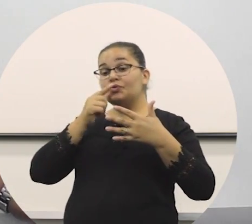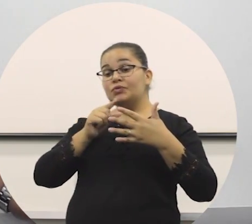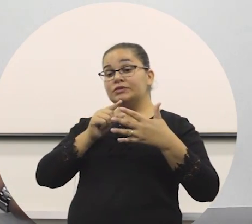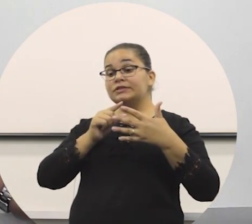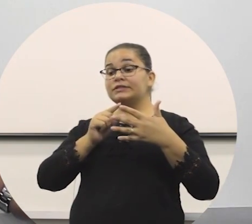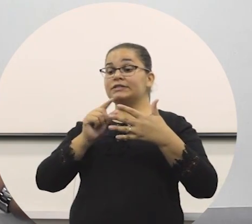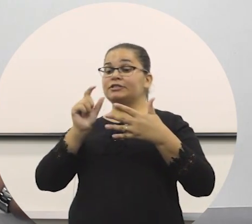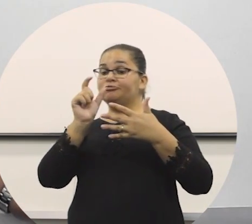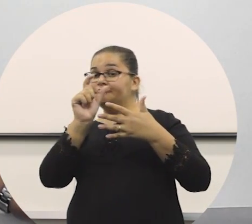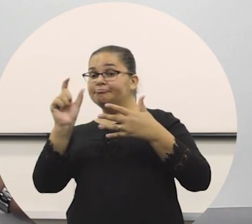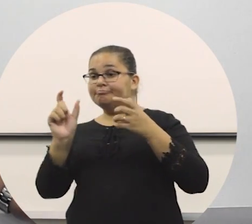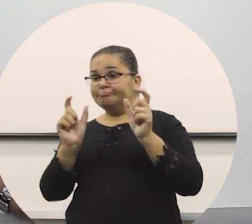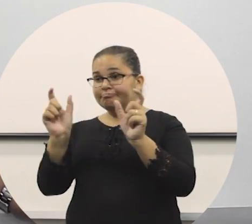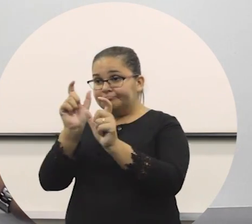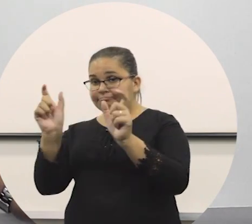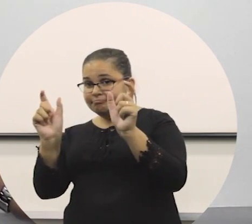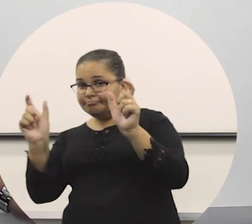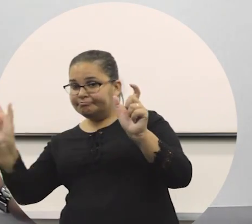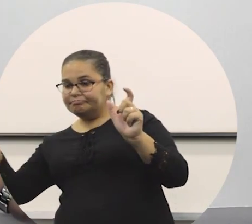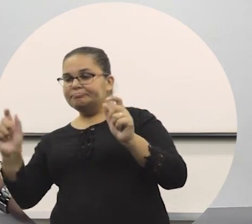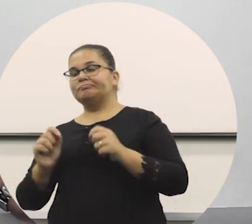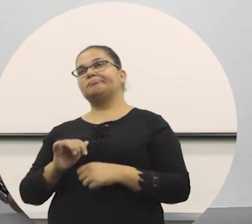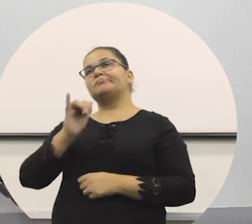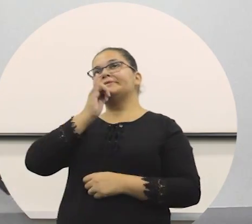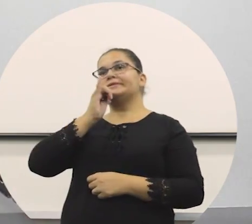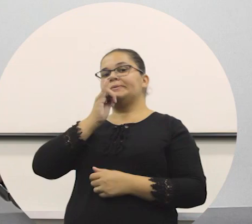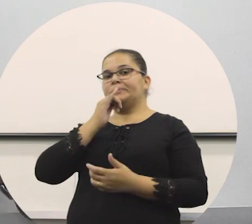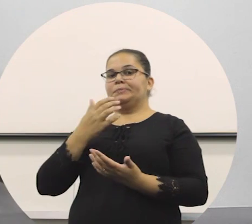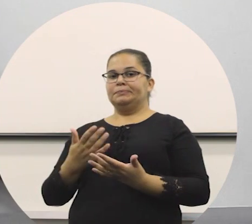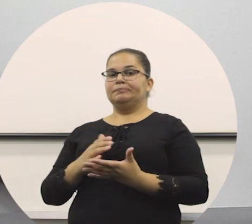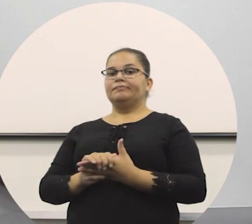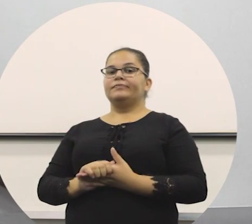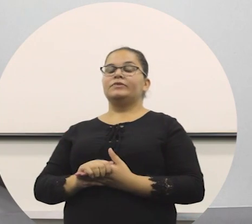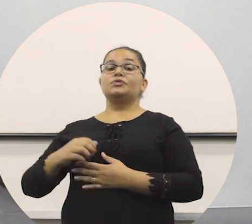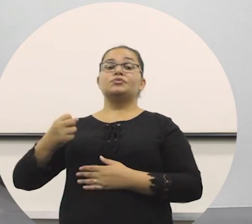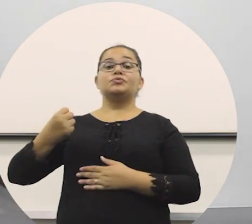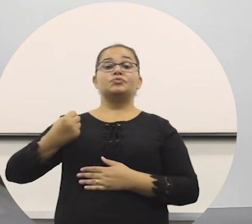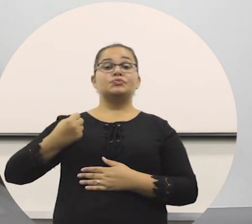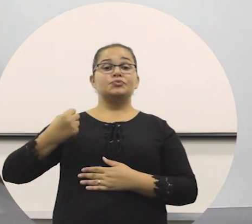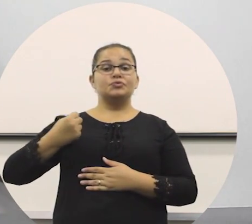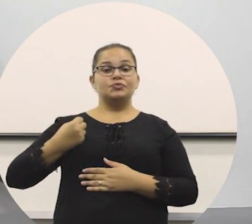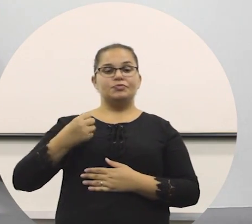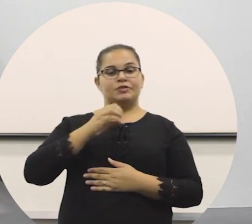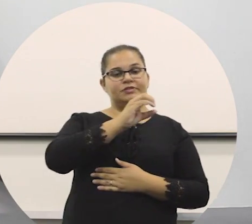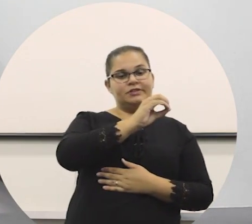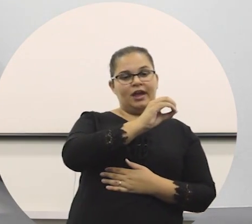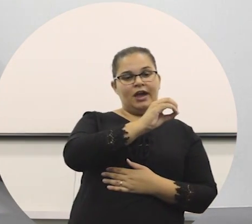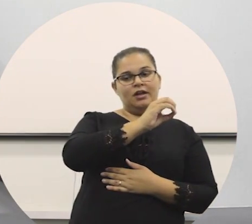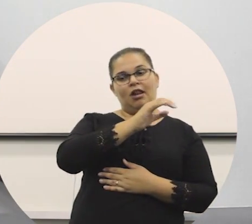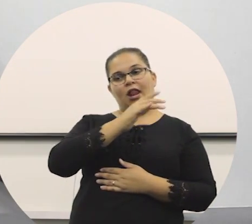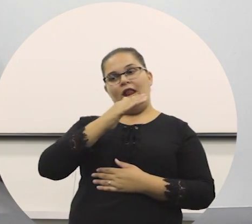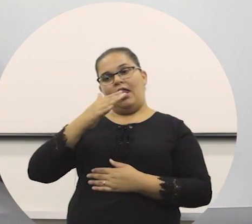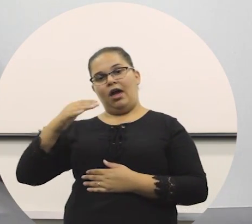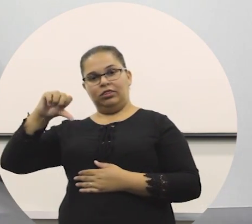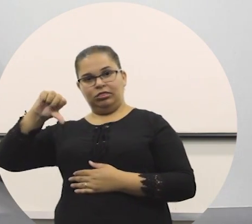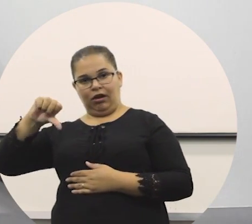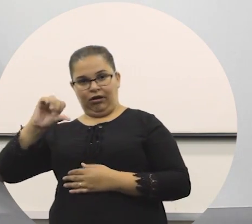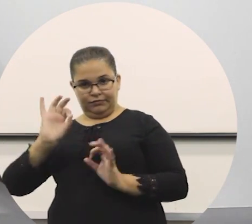muitas possibilidades. Então, por exemplo, nós temos números de 0 a 9,